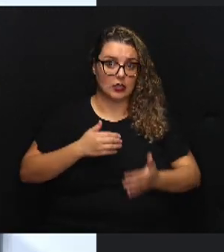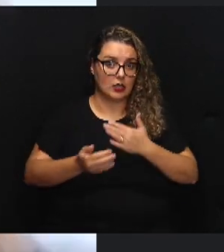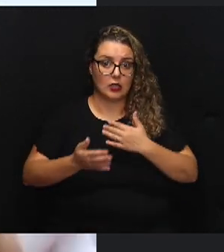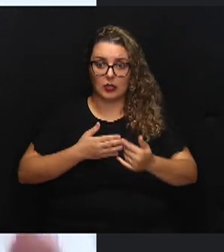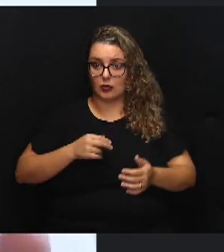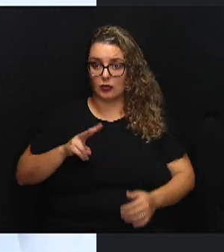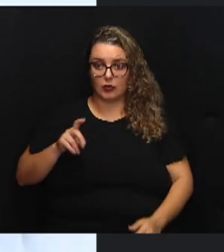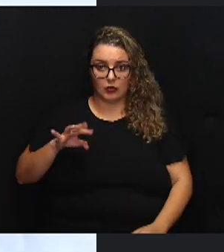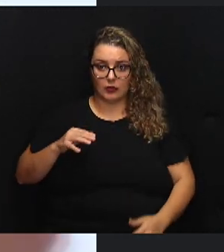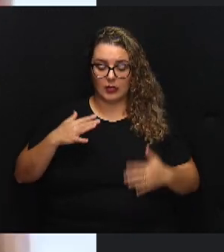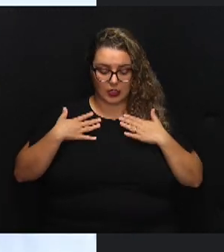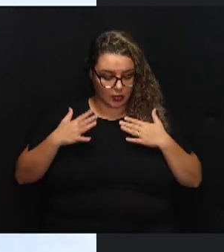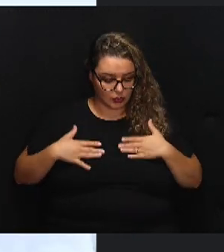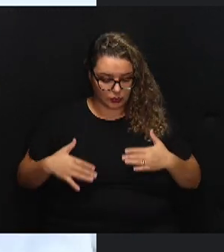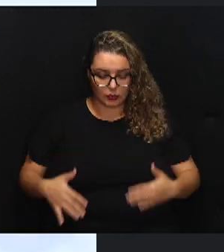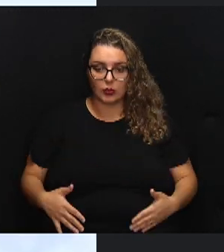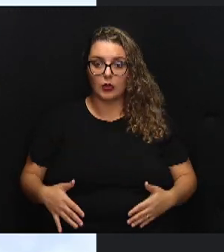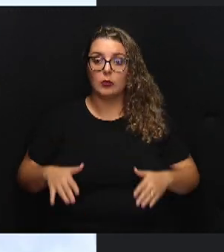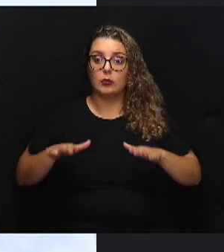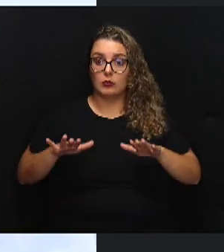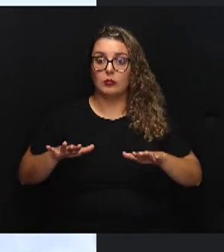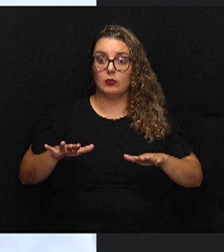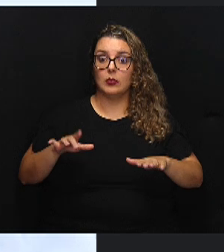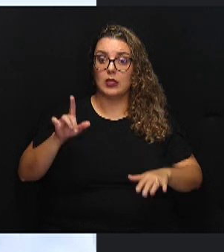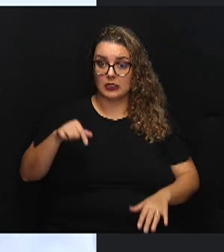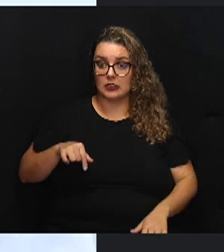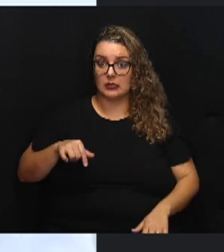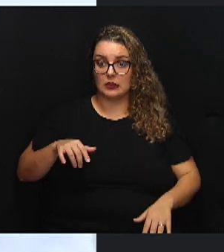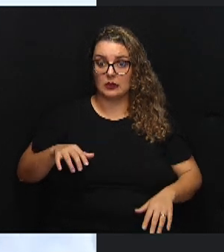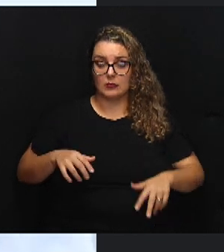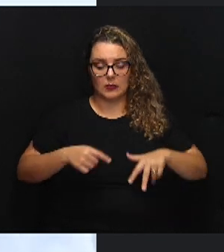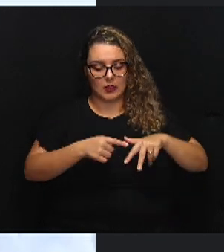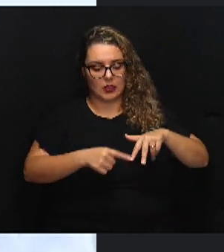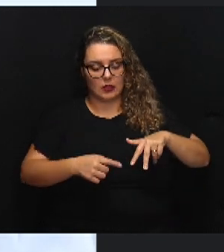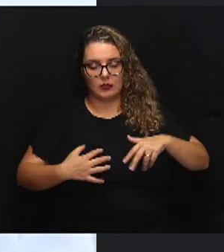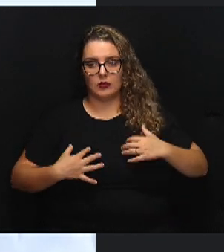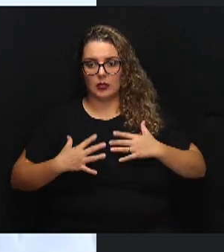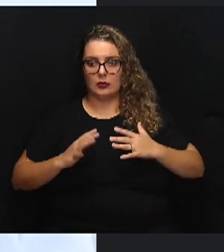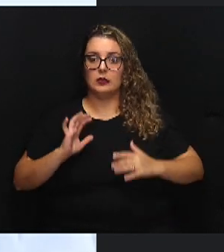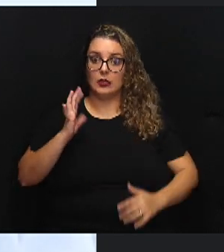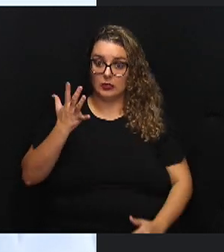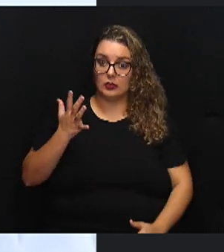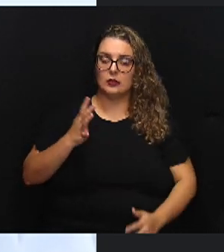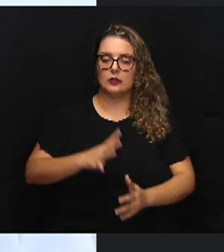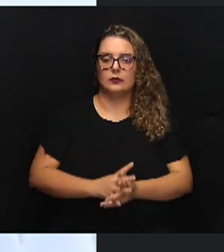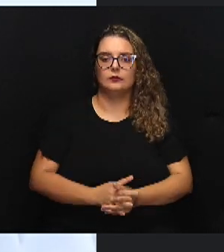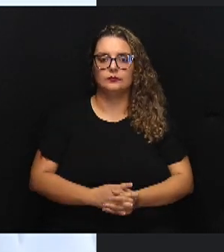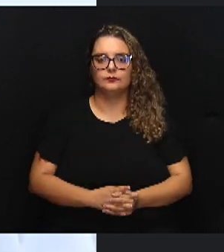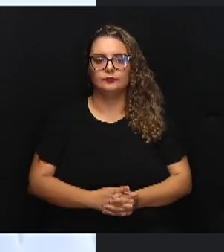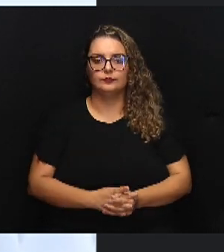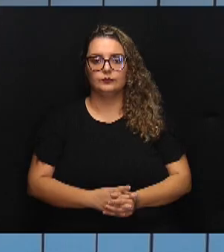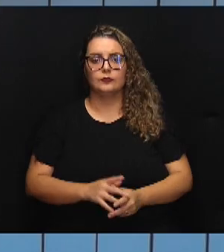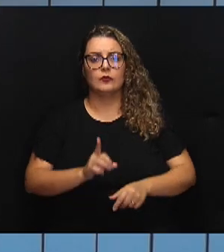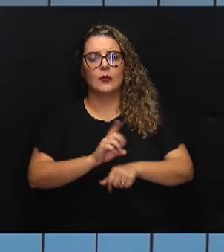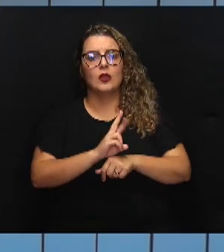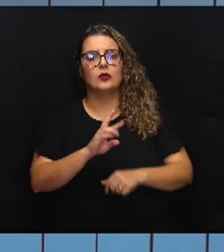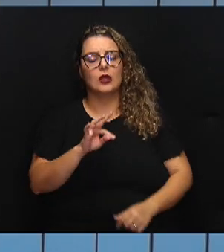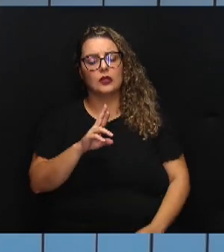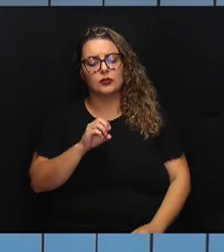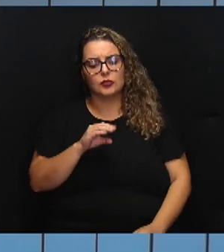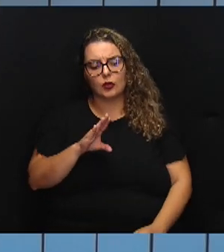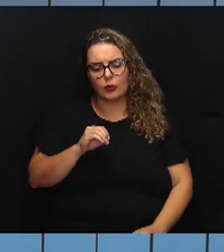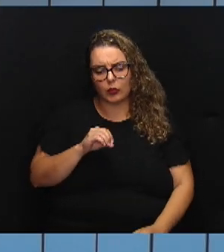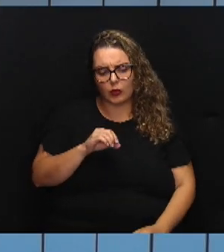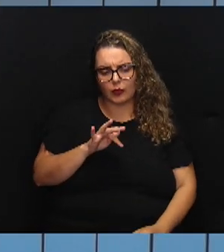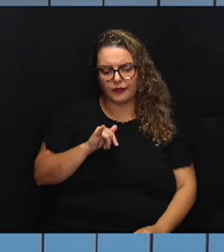veia do corpo, mas essas são as regiões mais comuns de acometimento. Doutora, a trombofilia,